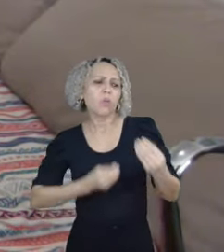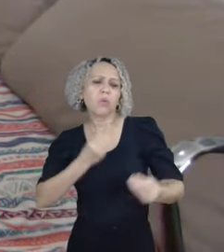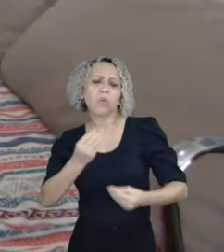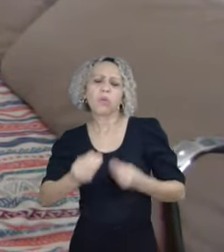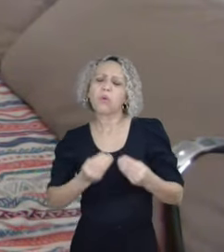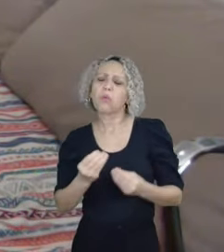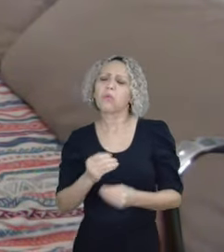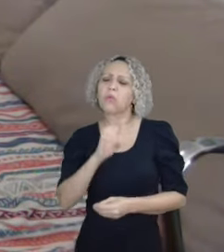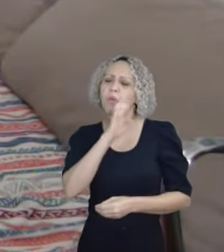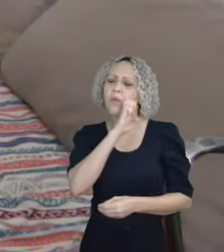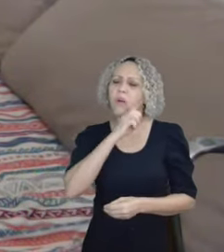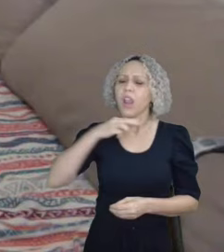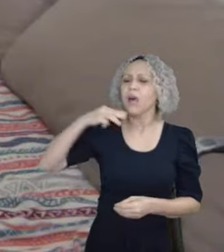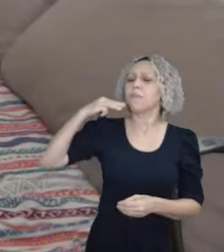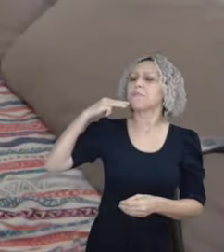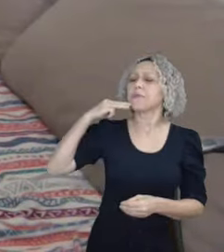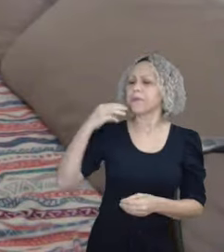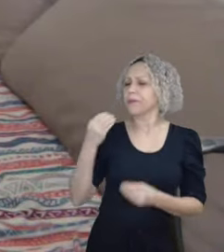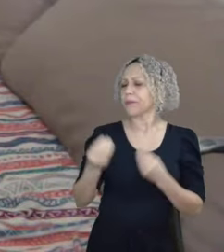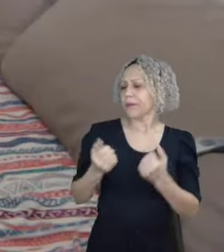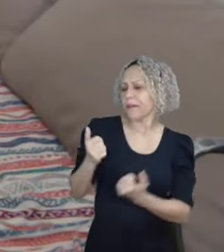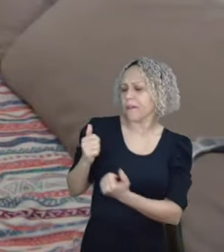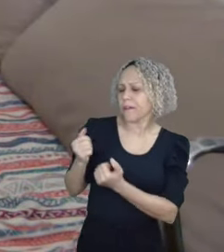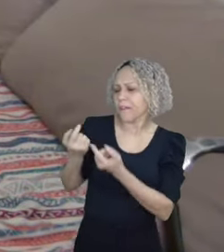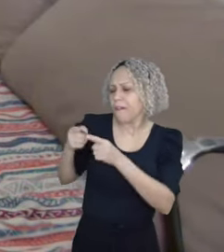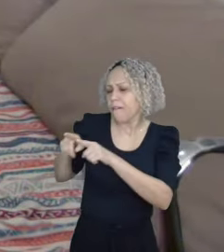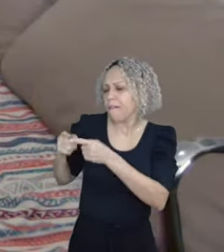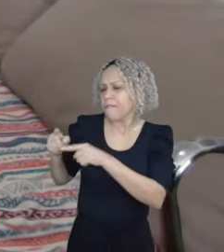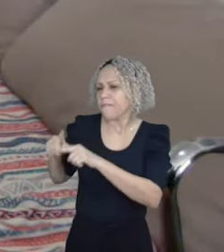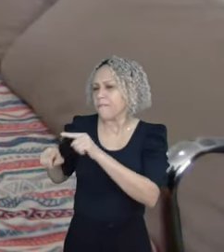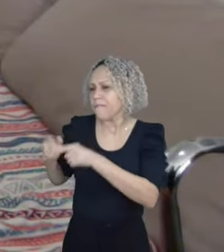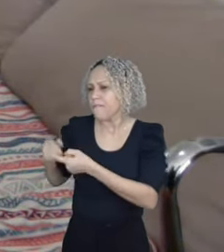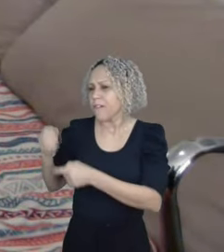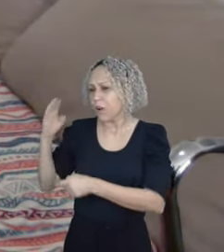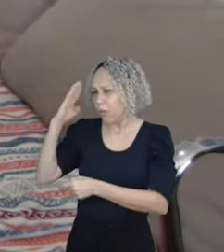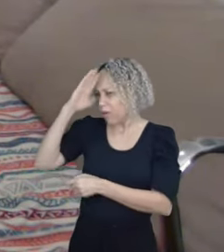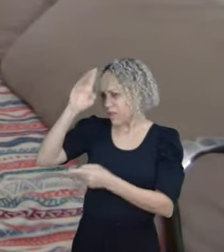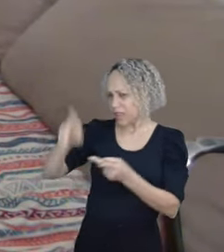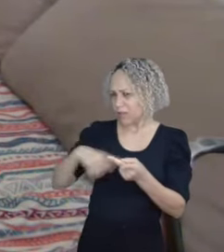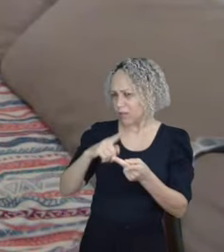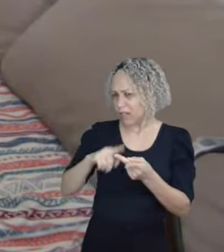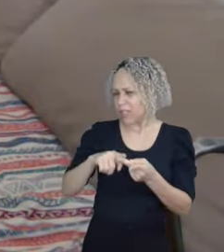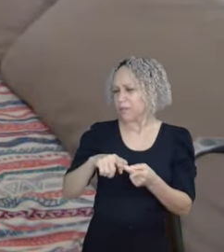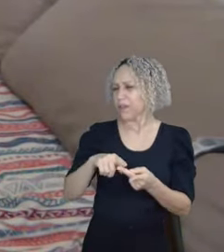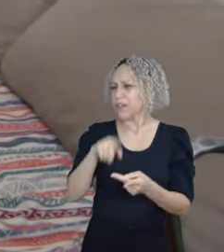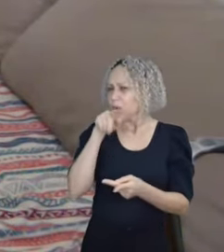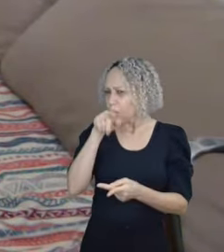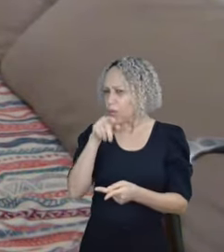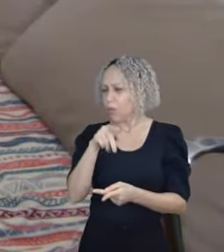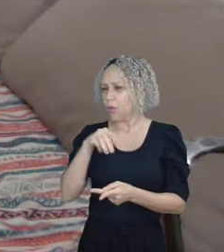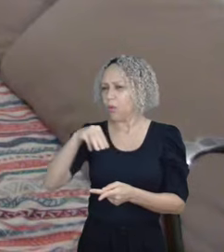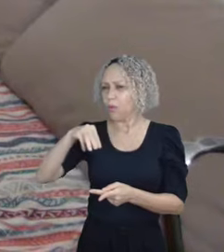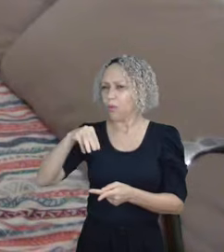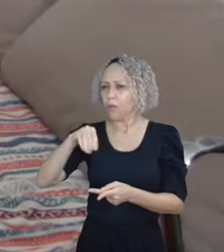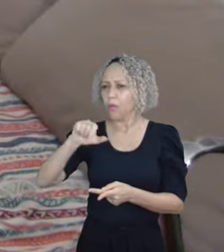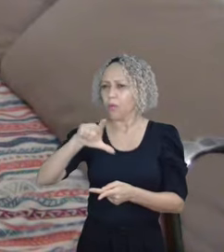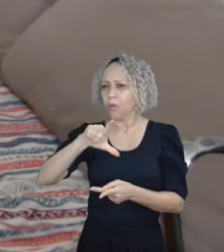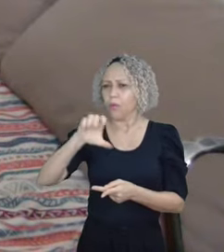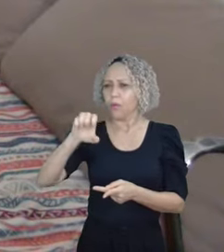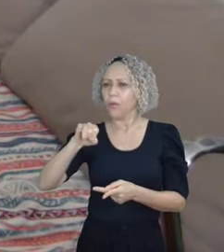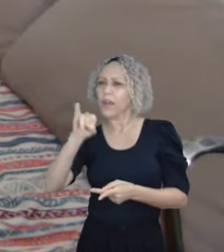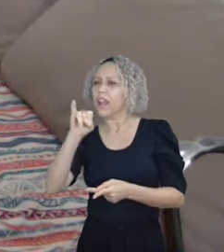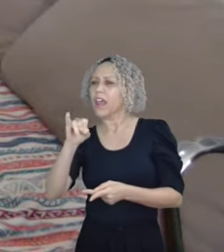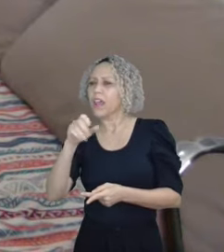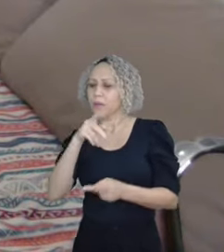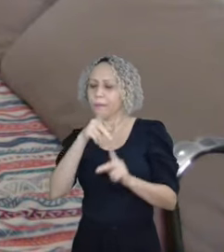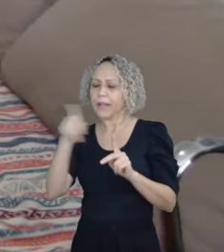sistema financeiro, como Bolsonaro aqui no Brasil e o Javier Milei lá na Argentina, que tem no bolsonarismo, né, a